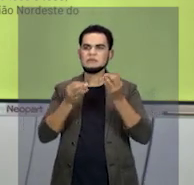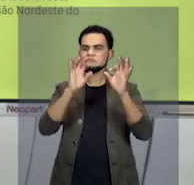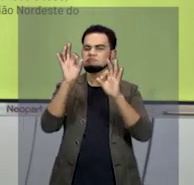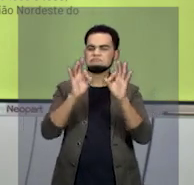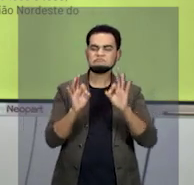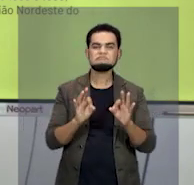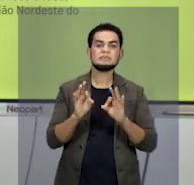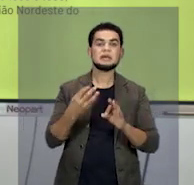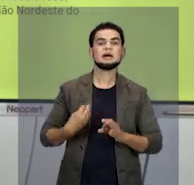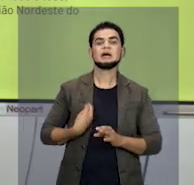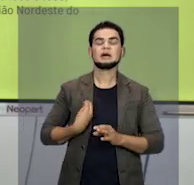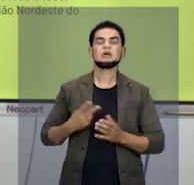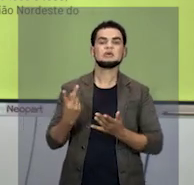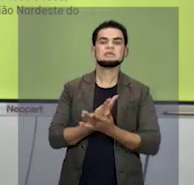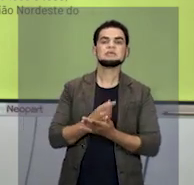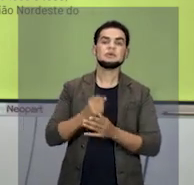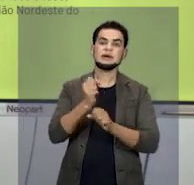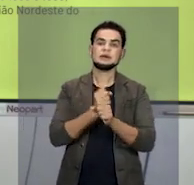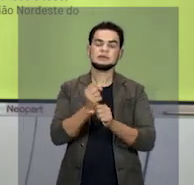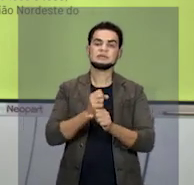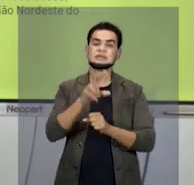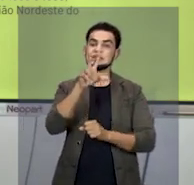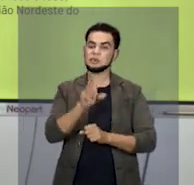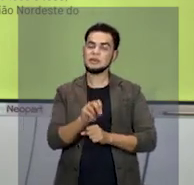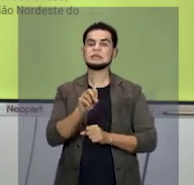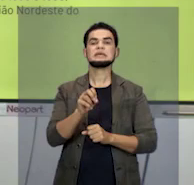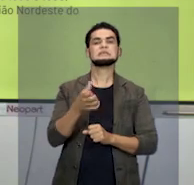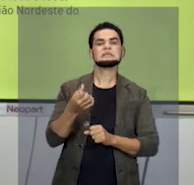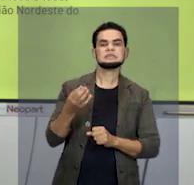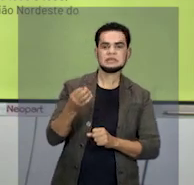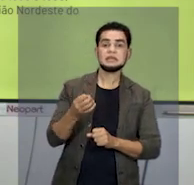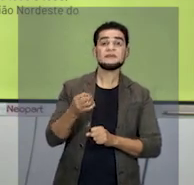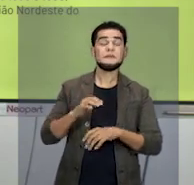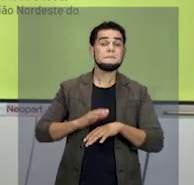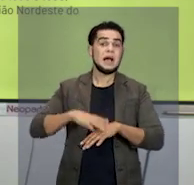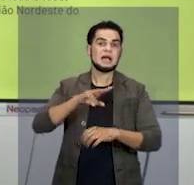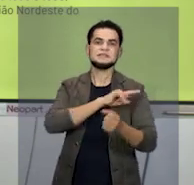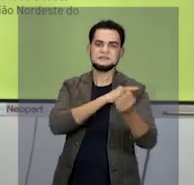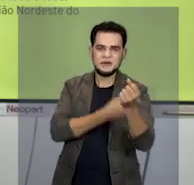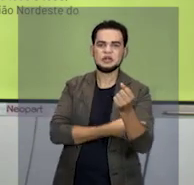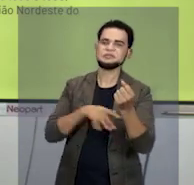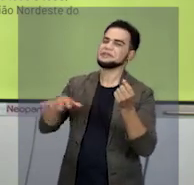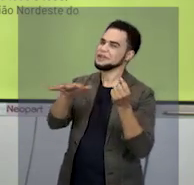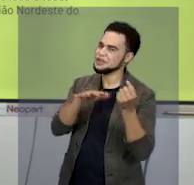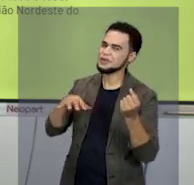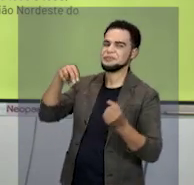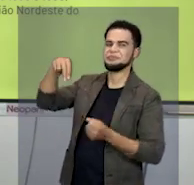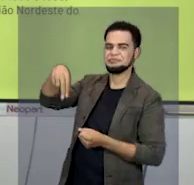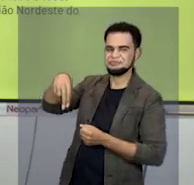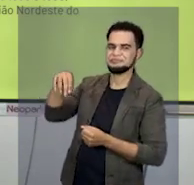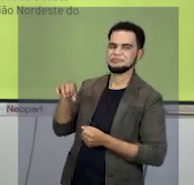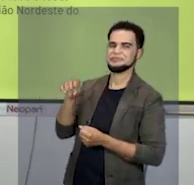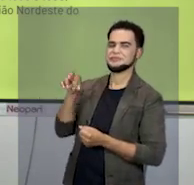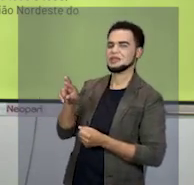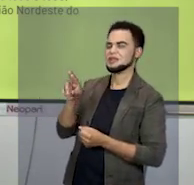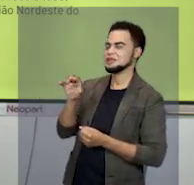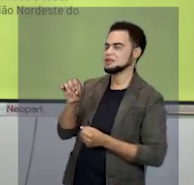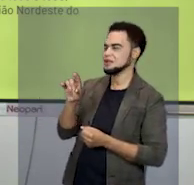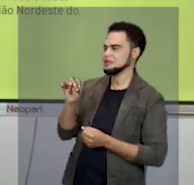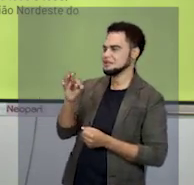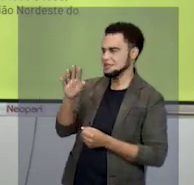entre os anos de 50 e 60, sendo mais forte na região Nordeste do Brasil. Então, reforçando aquilo que já